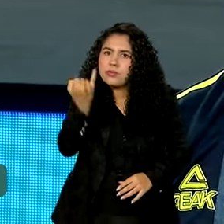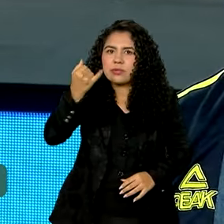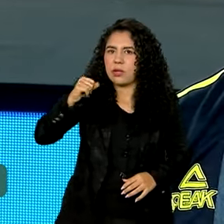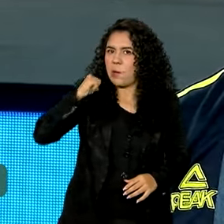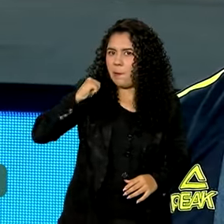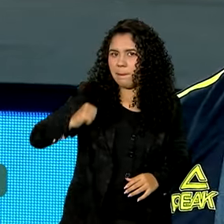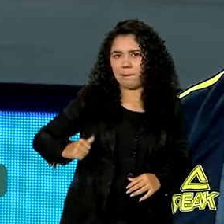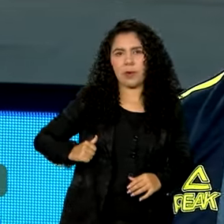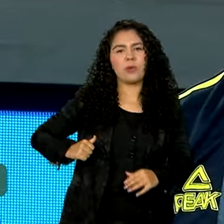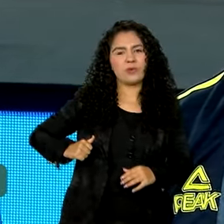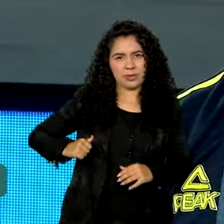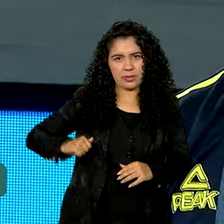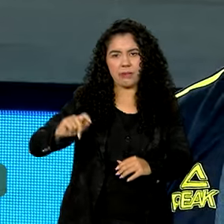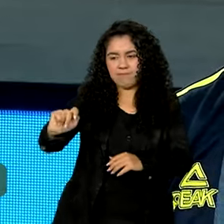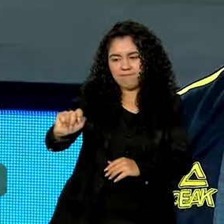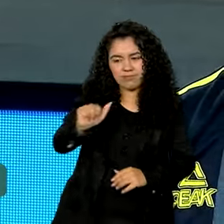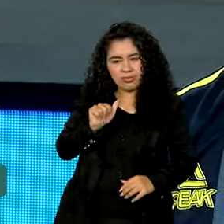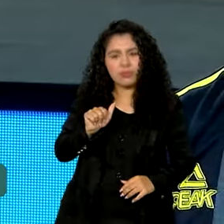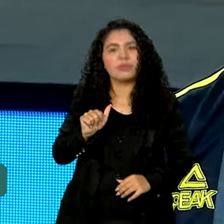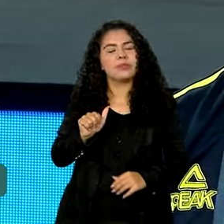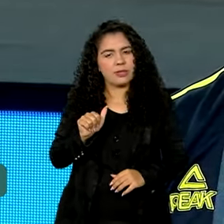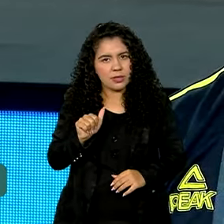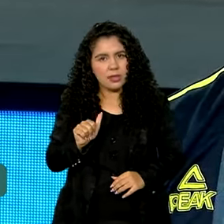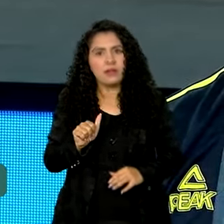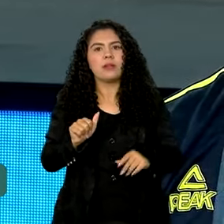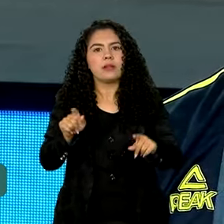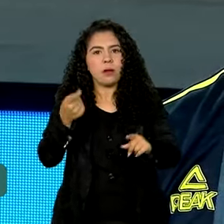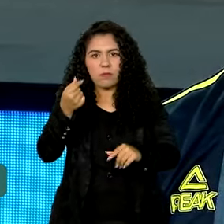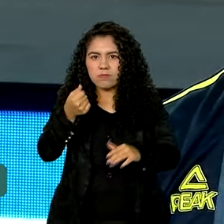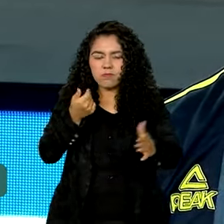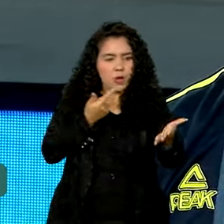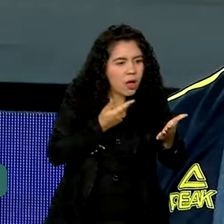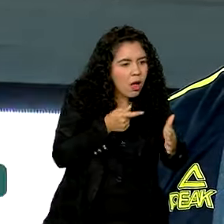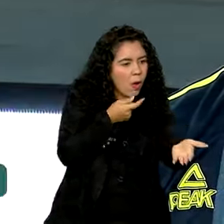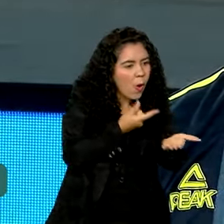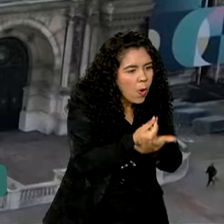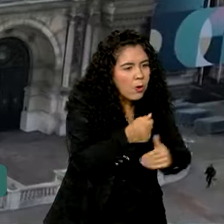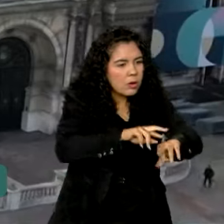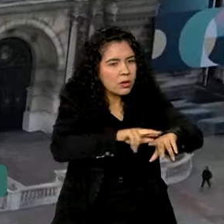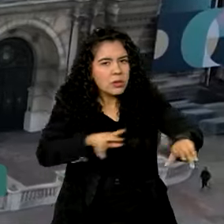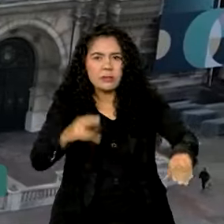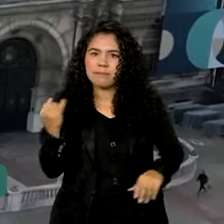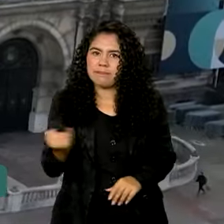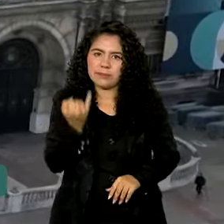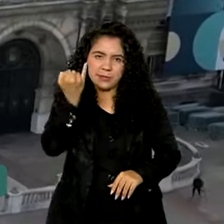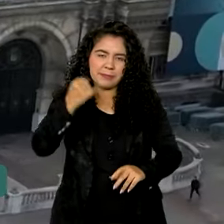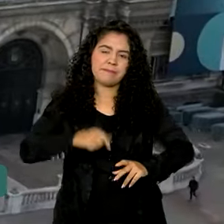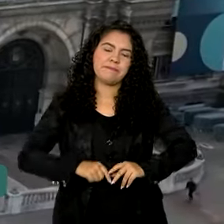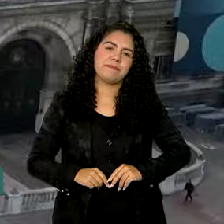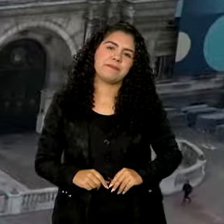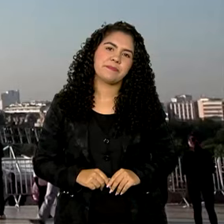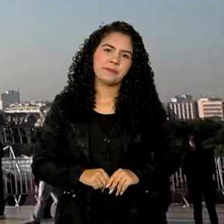posso dizer em nome de todos os atletas. Todo investimento é super importante para a gente.